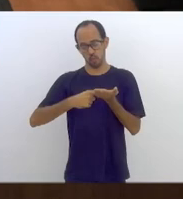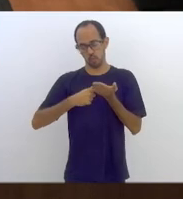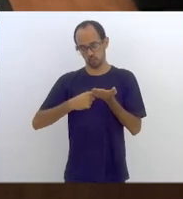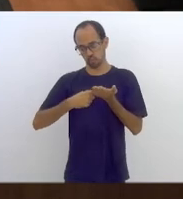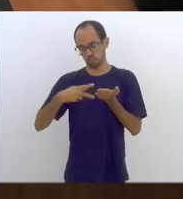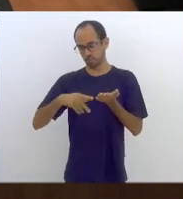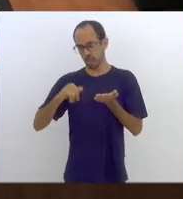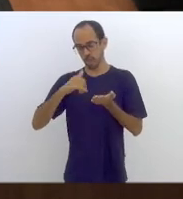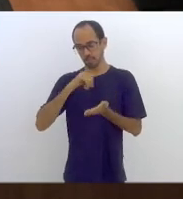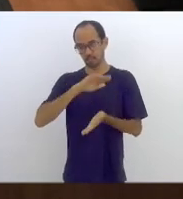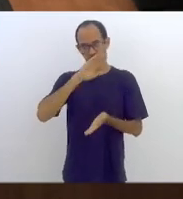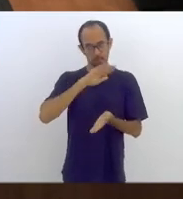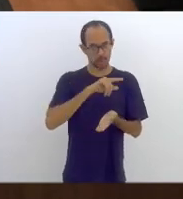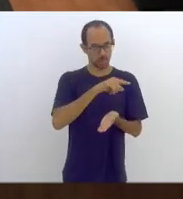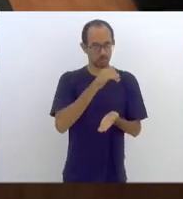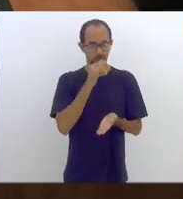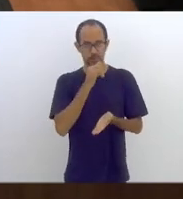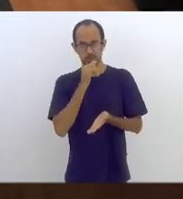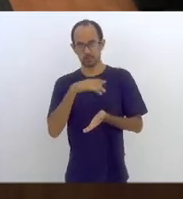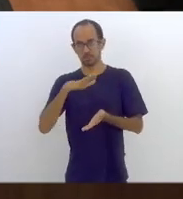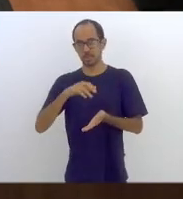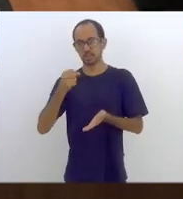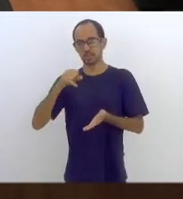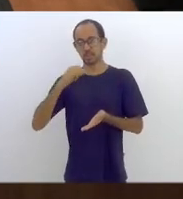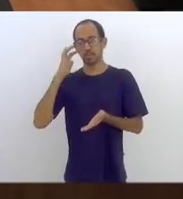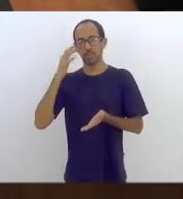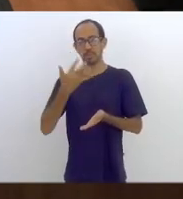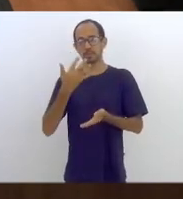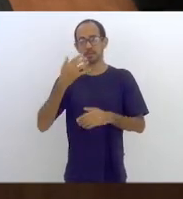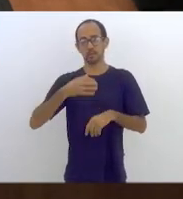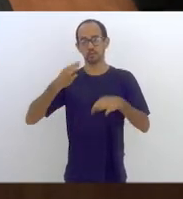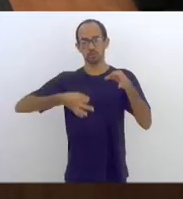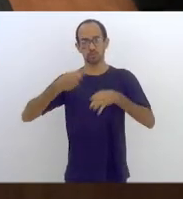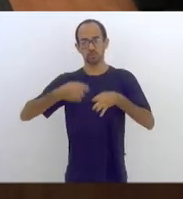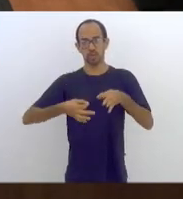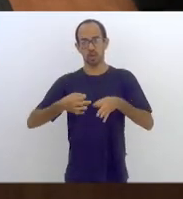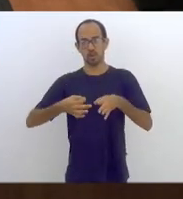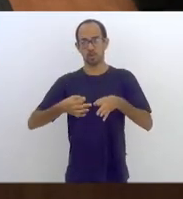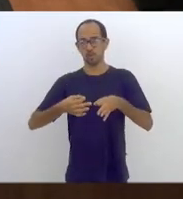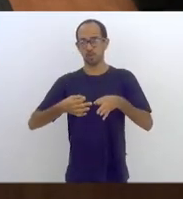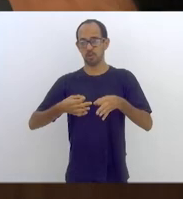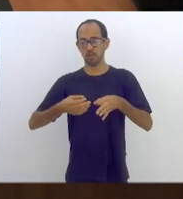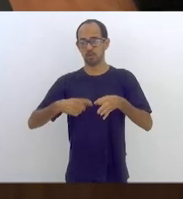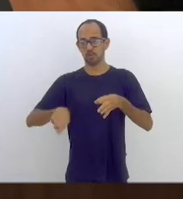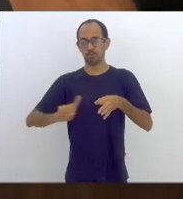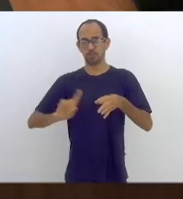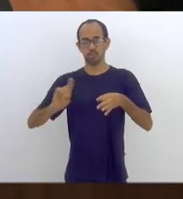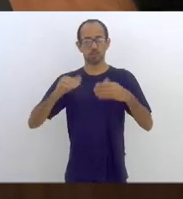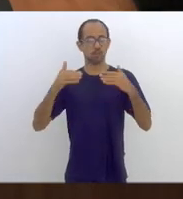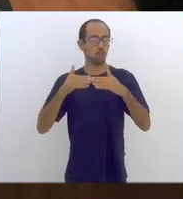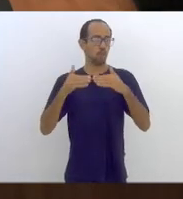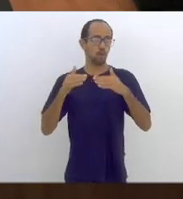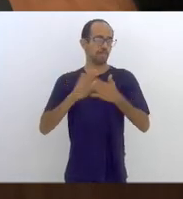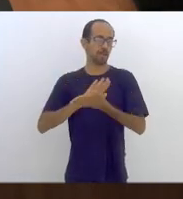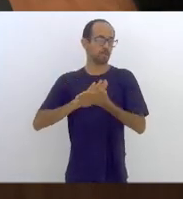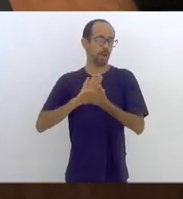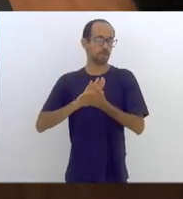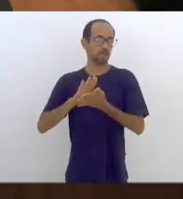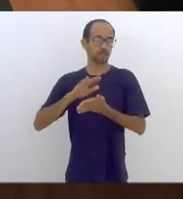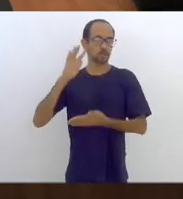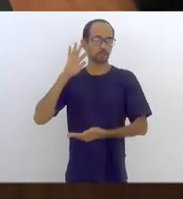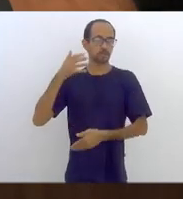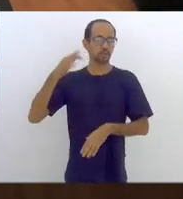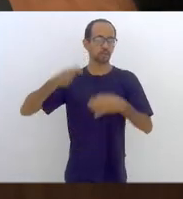mas quando é decisão judicial ele não tem concordar com nada é decisão